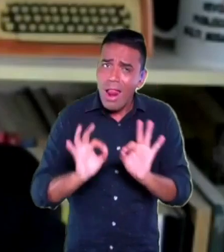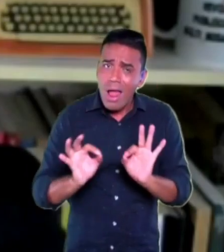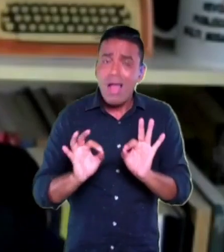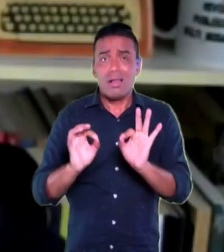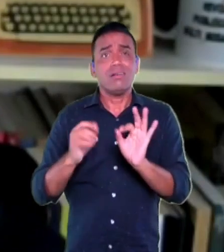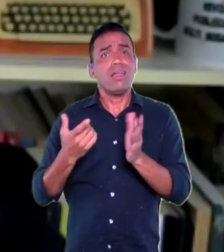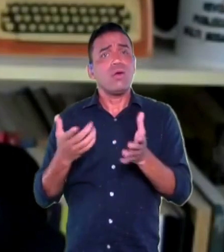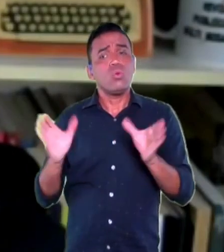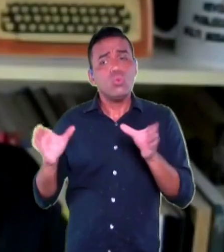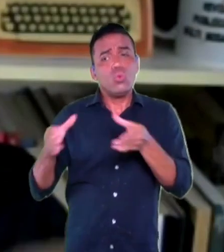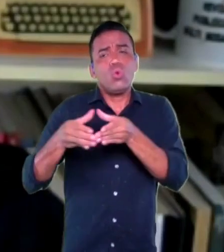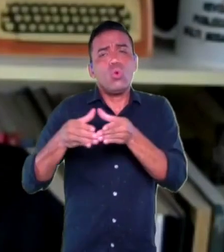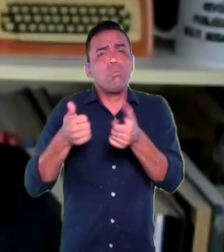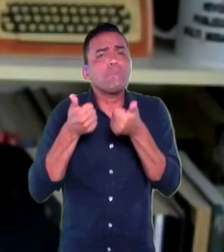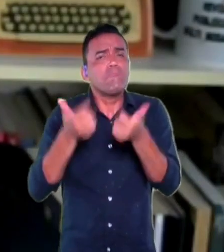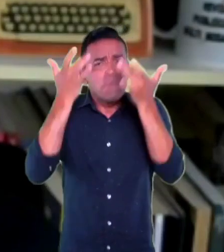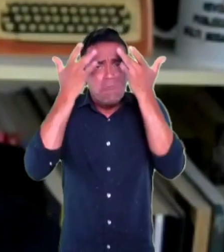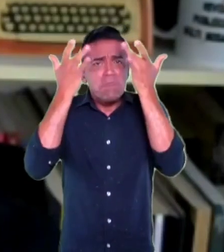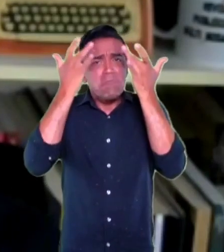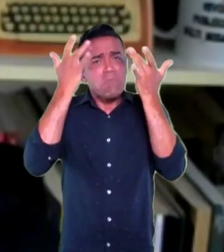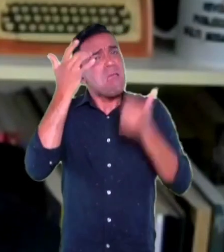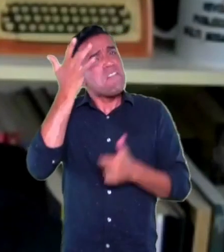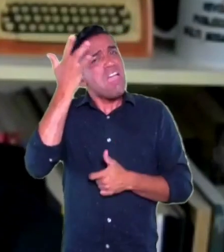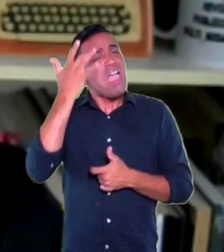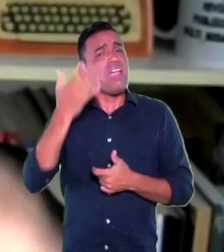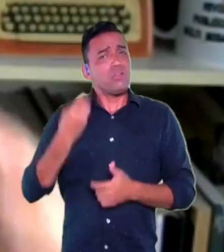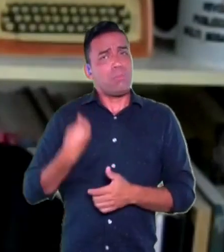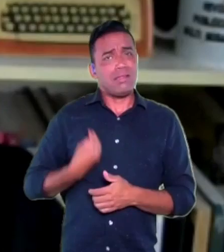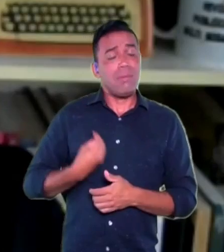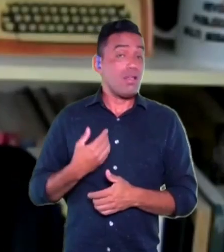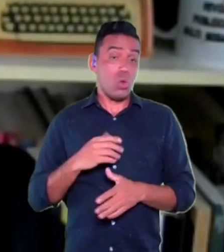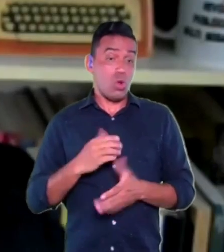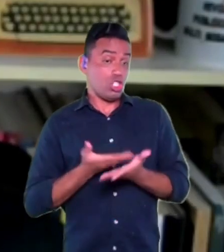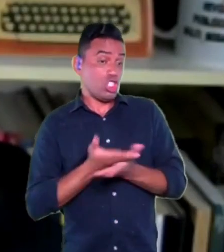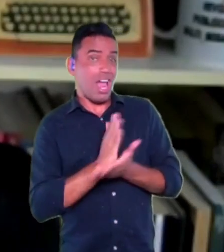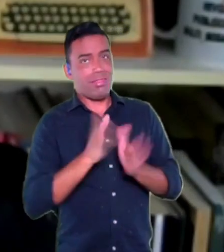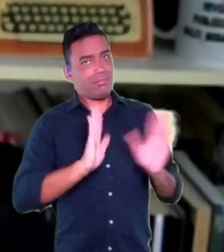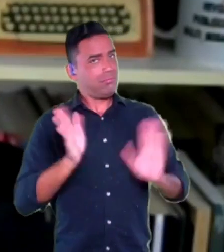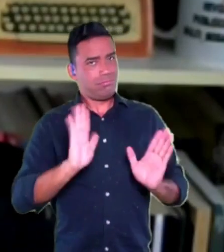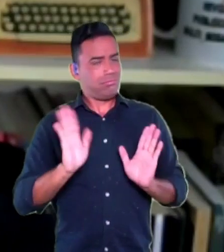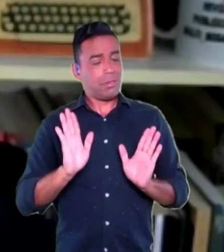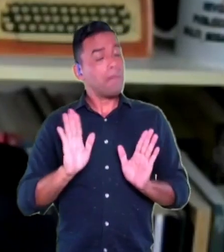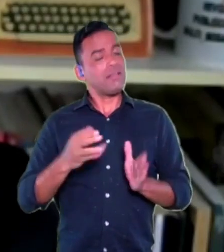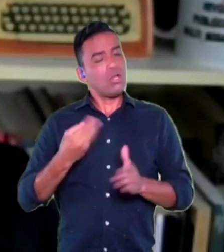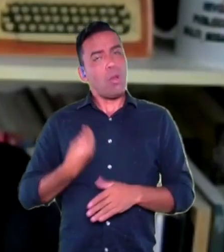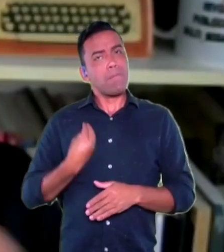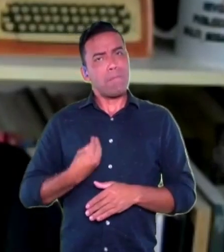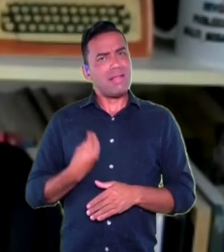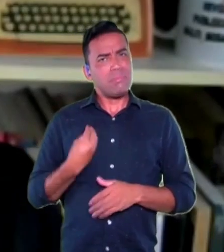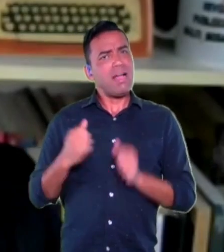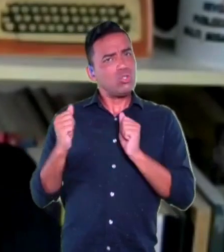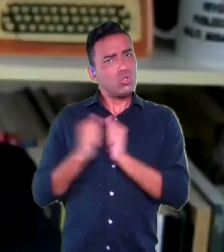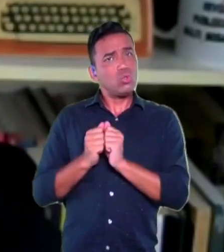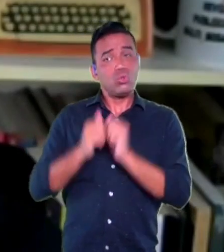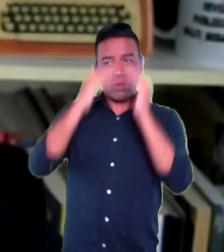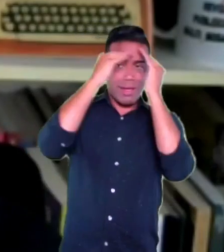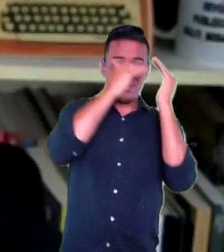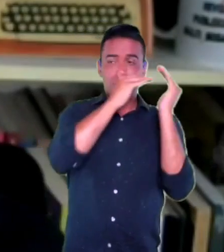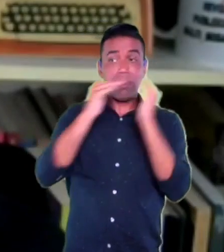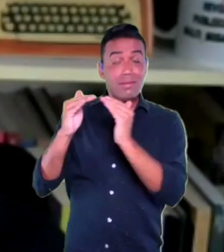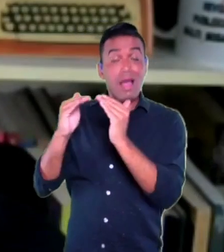boas equipes, né? Eu gosto de participar, eu não sou autora chata não, mas eu gosto de participar e gosto muito de respeitar o